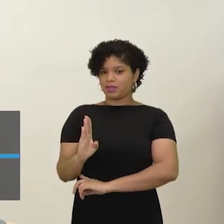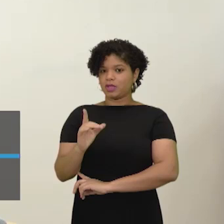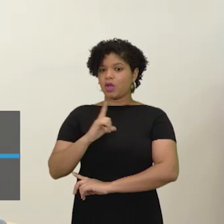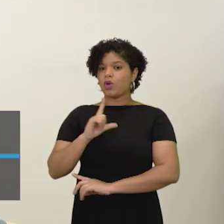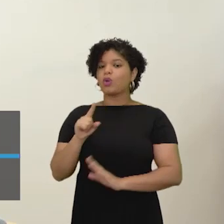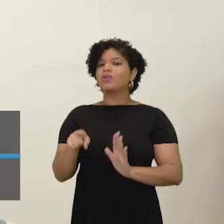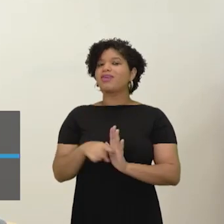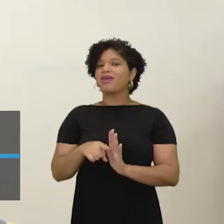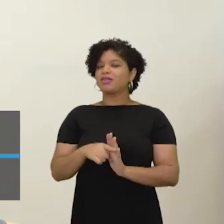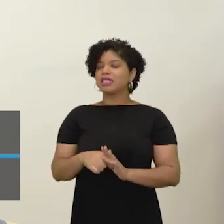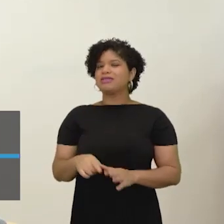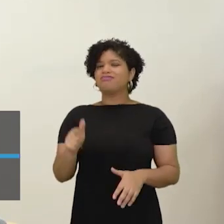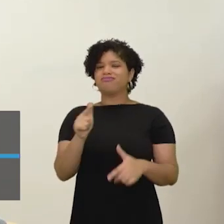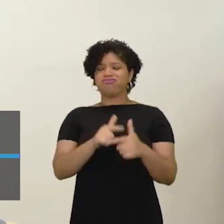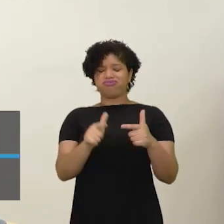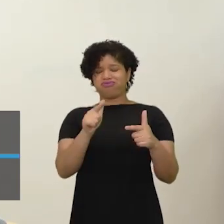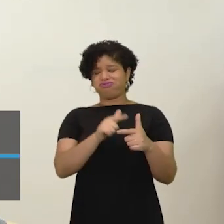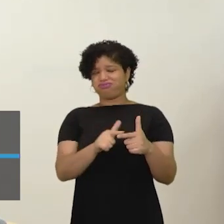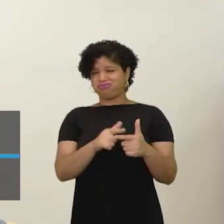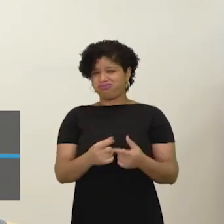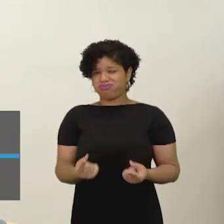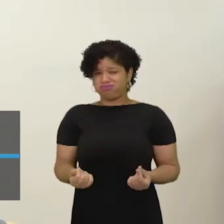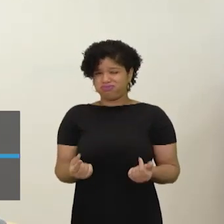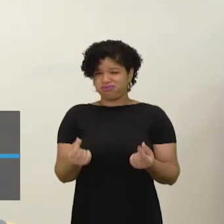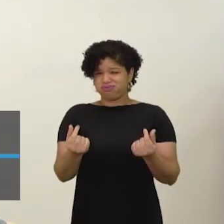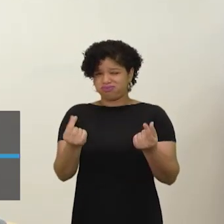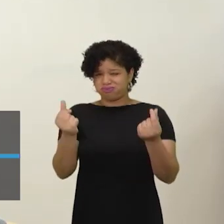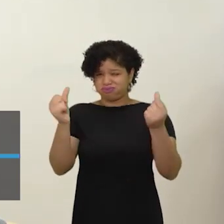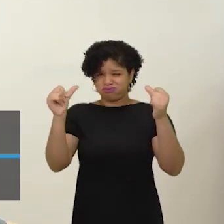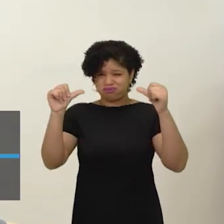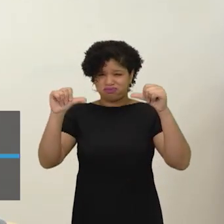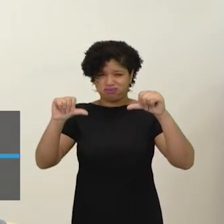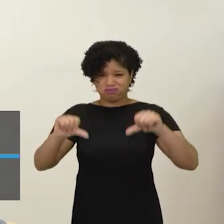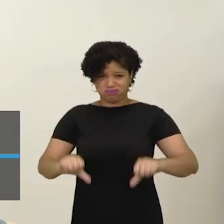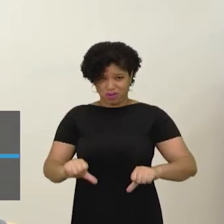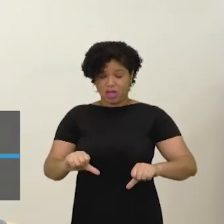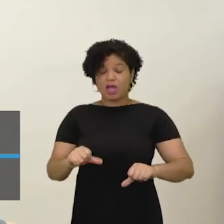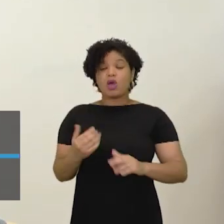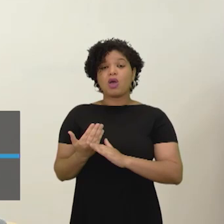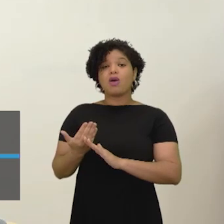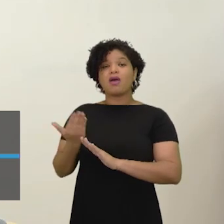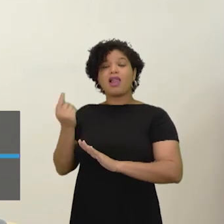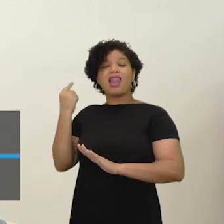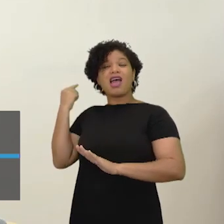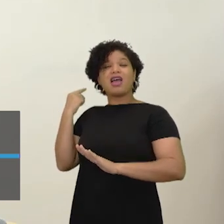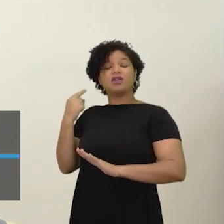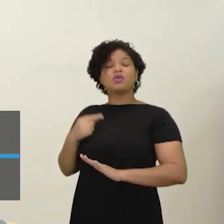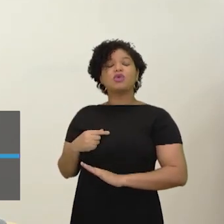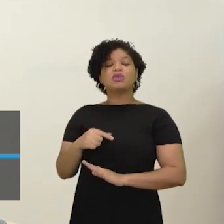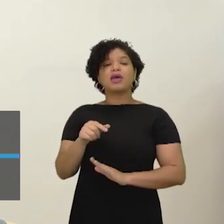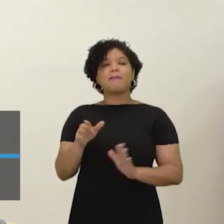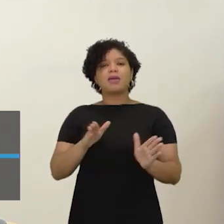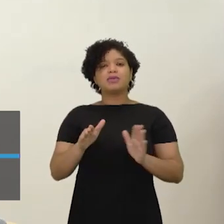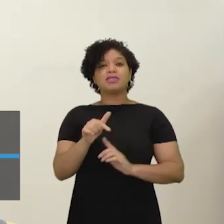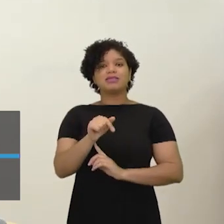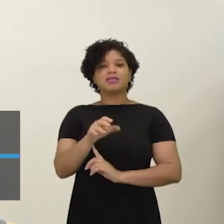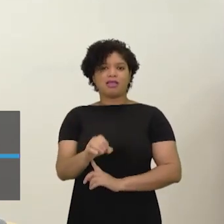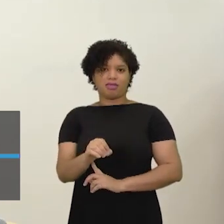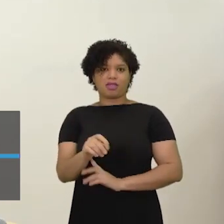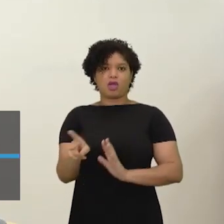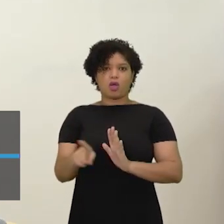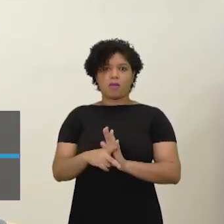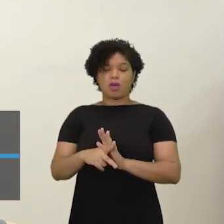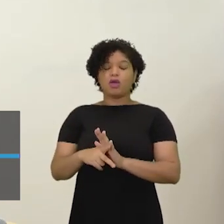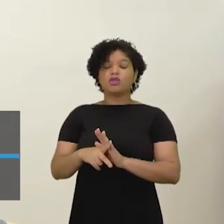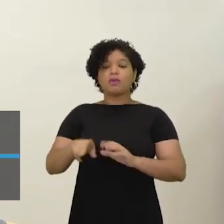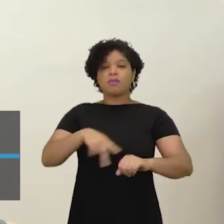tivemos uma crise econômica que começou nos anos 70, que os países exportadores de petróleo da OPEP,